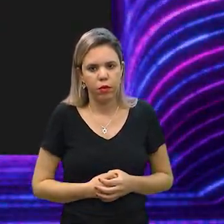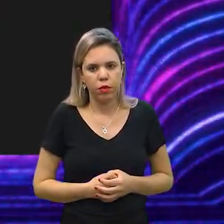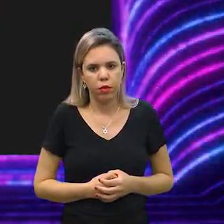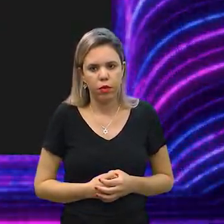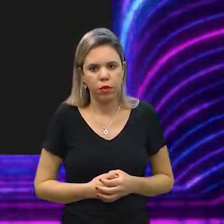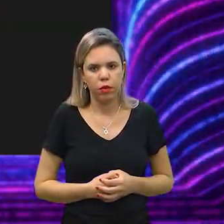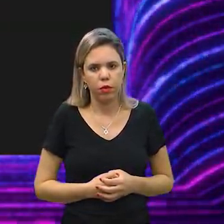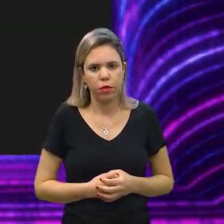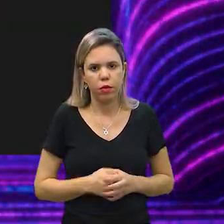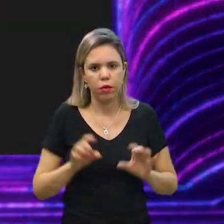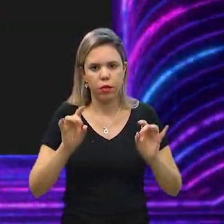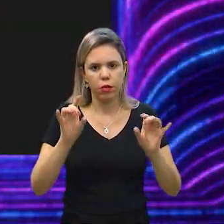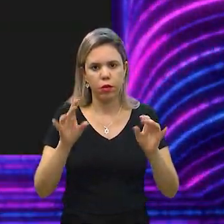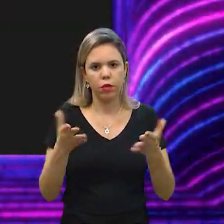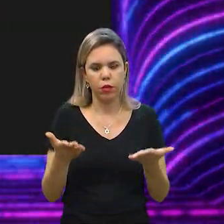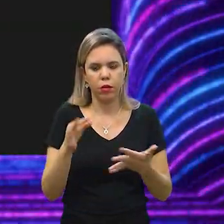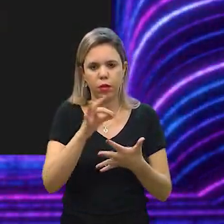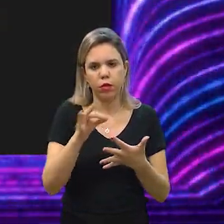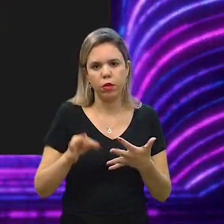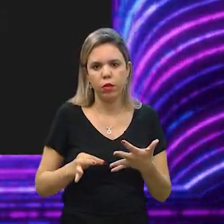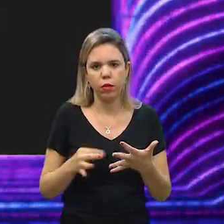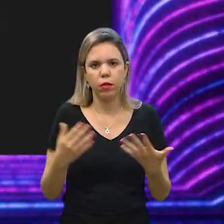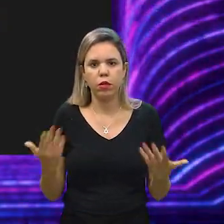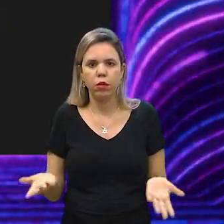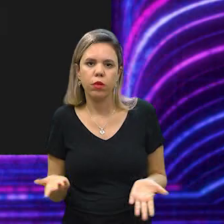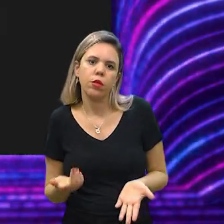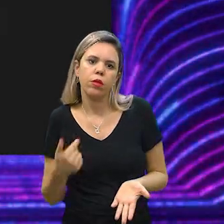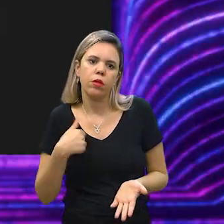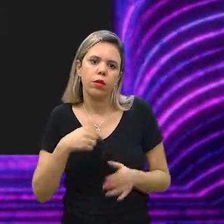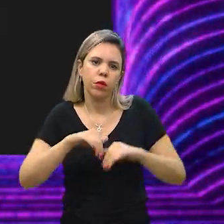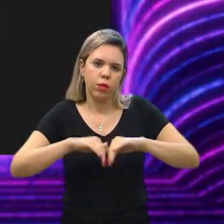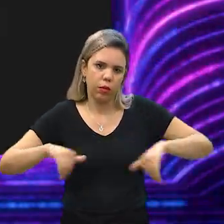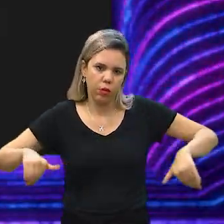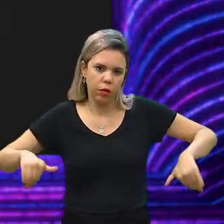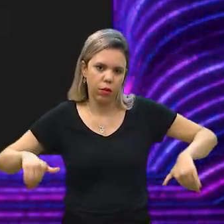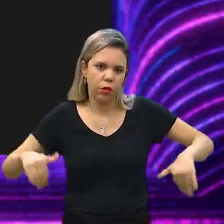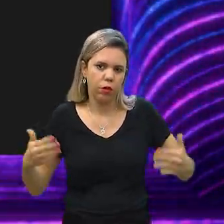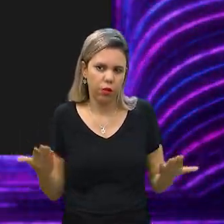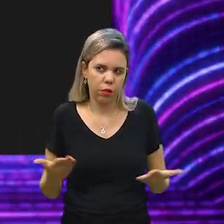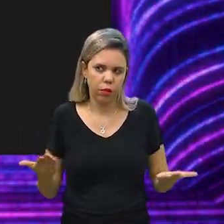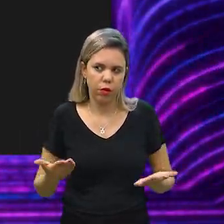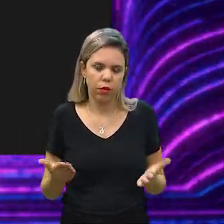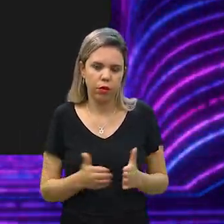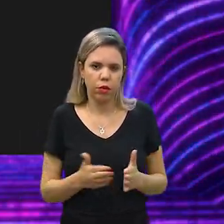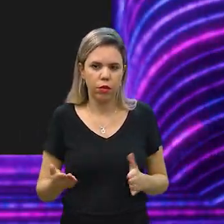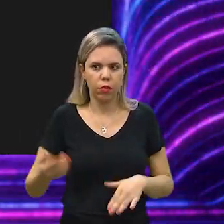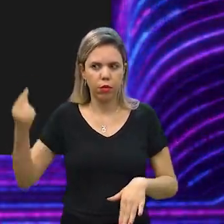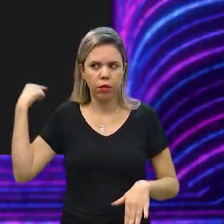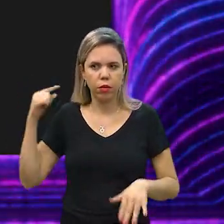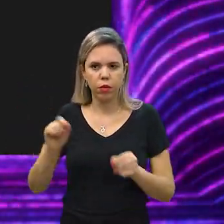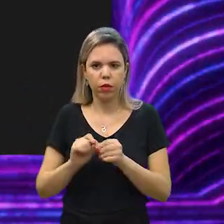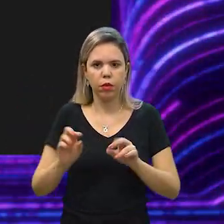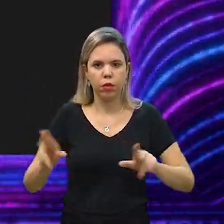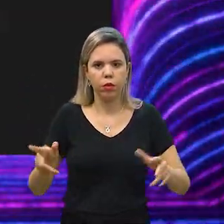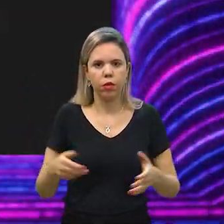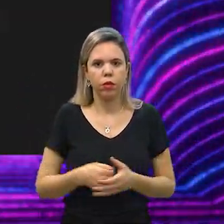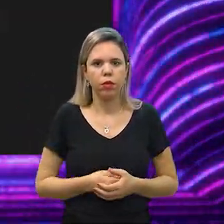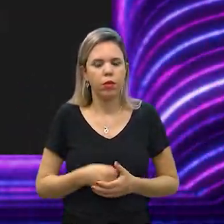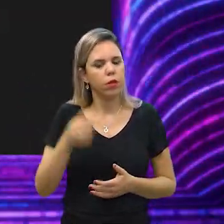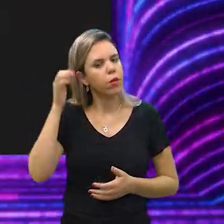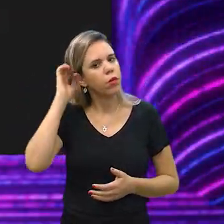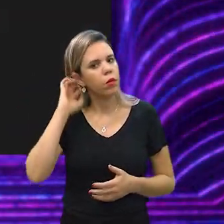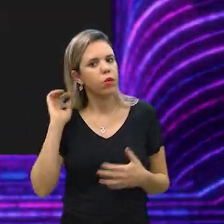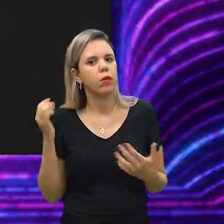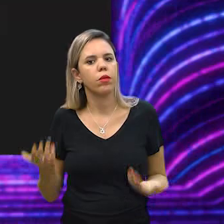a sua própria peculiaridade. Então eu distancio bastante agora, hoje em dia, mas antes eu fazia mais isso.